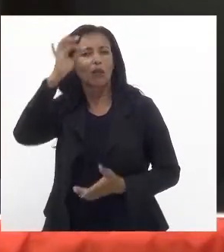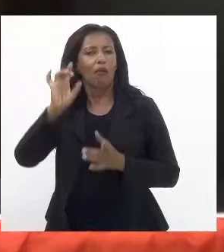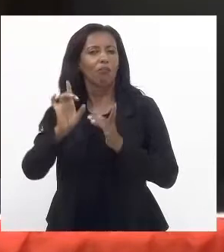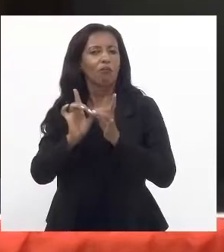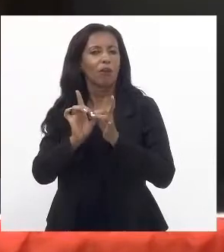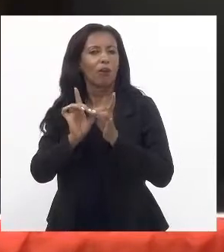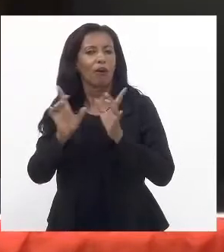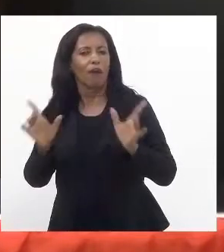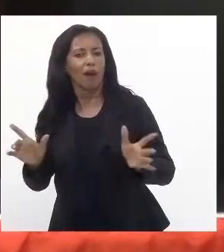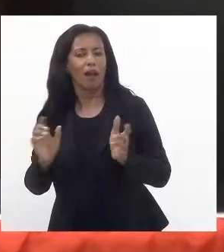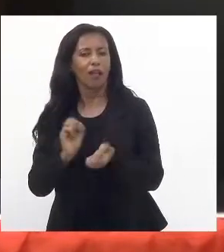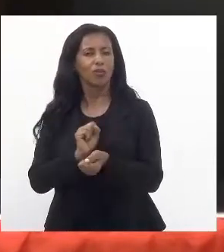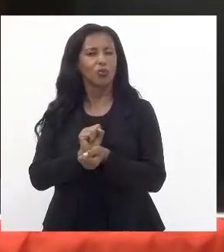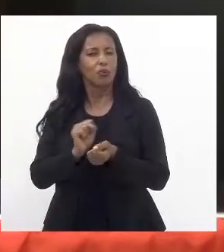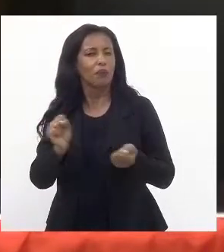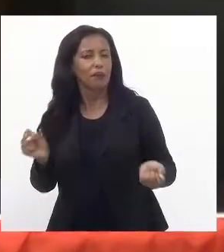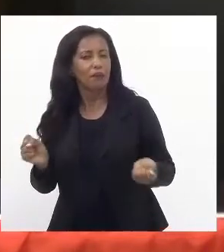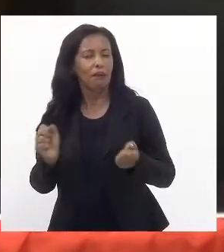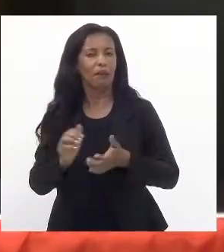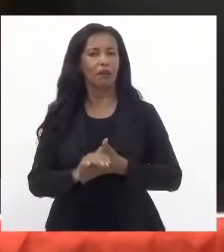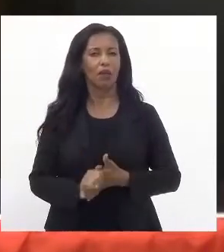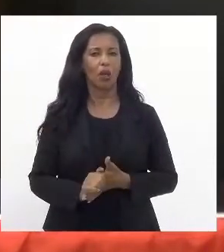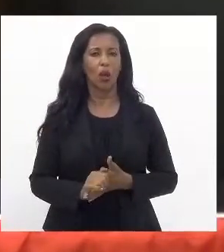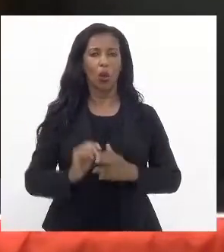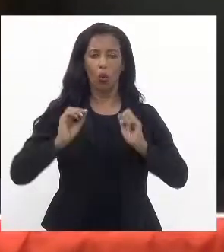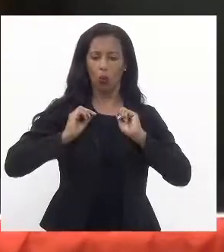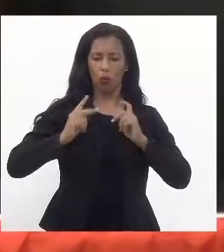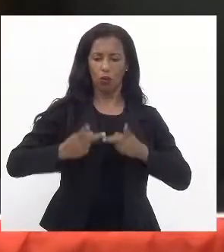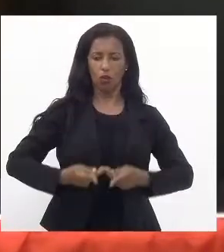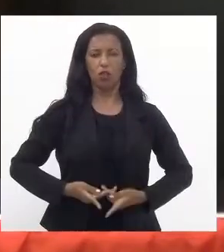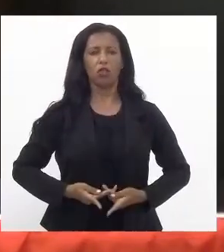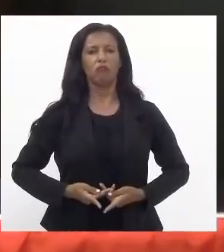democrático, libertário, humanista,